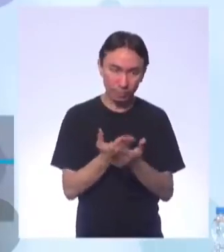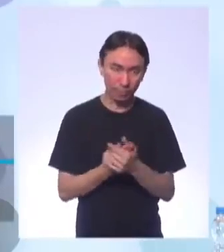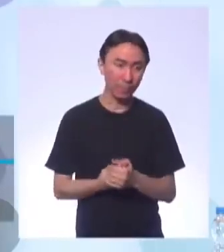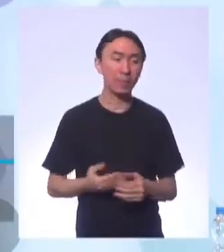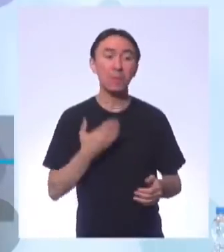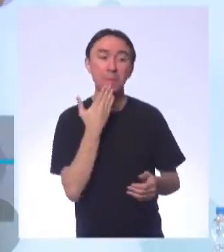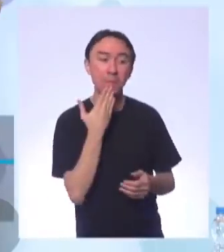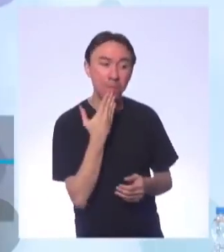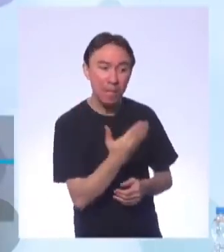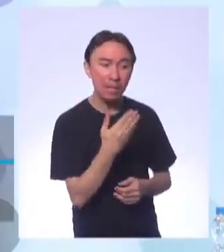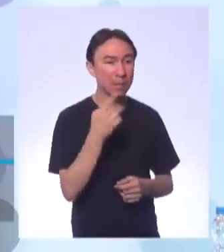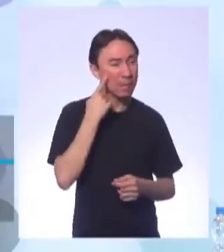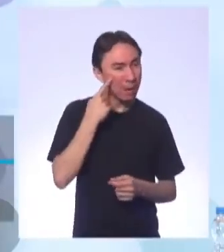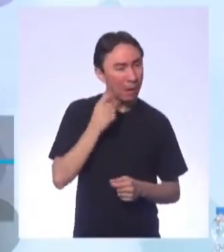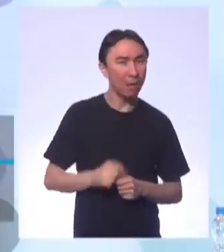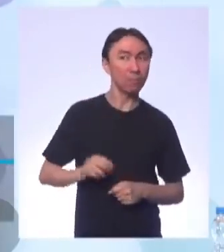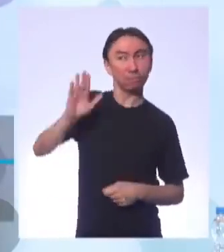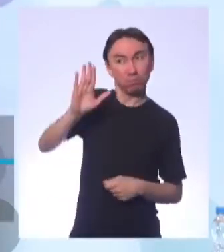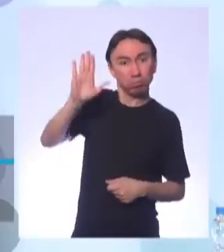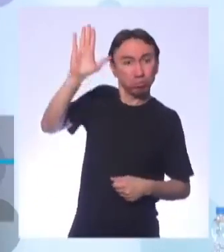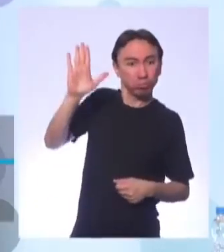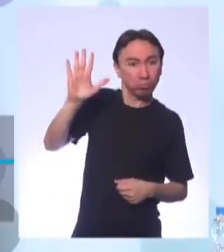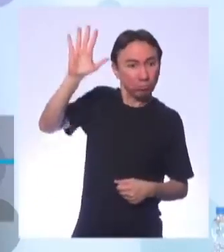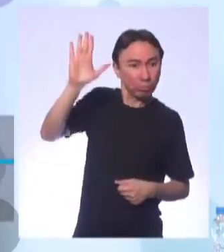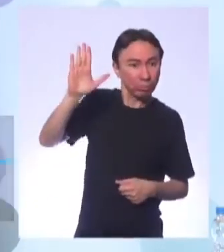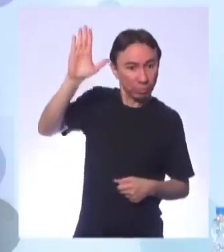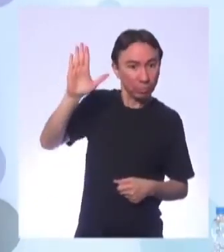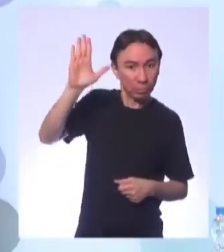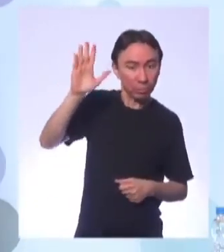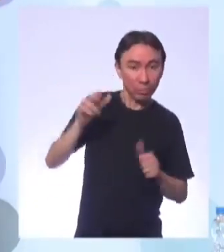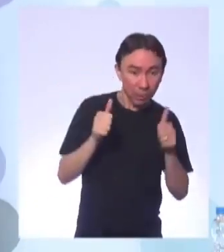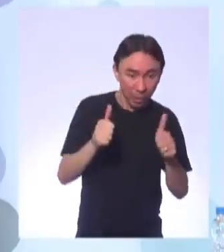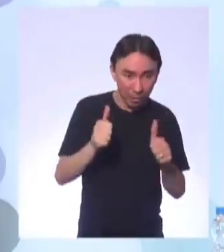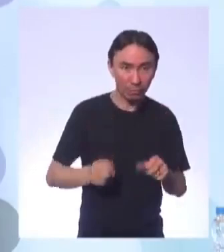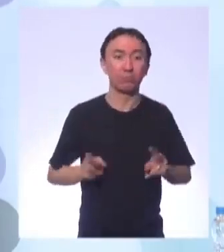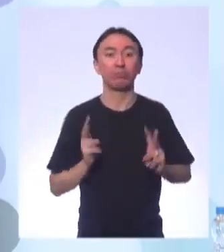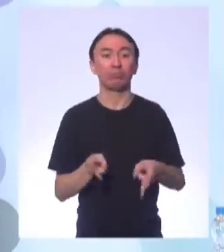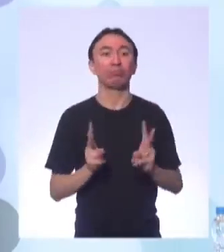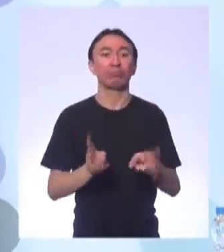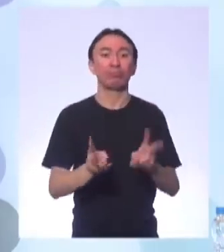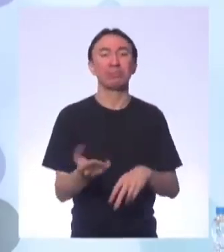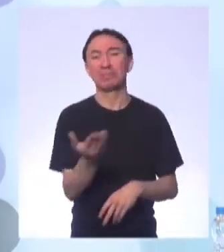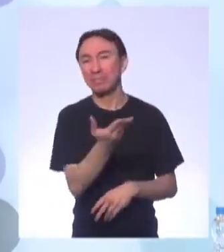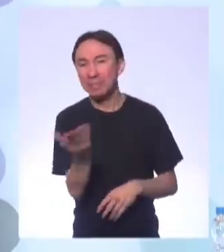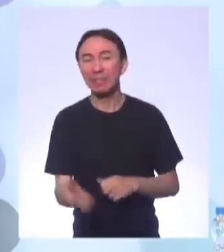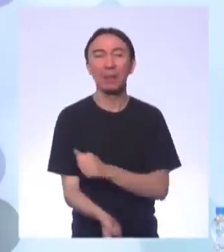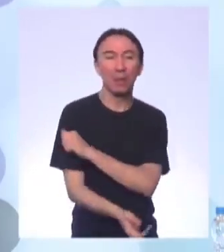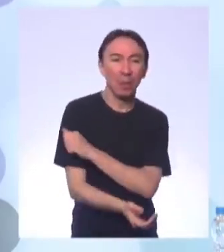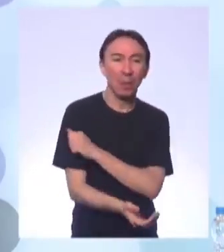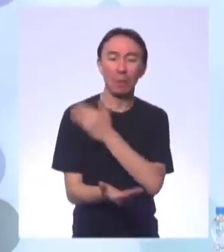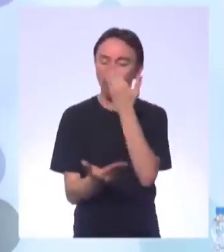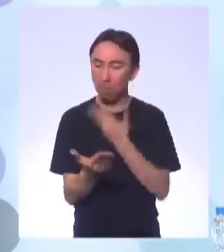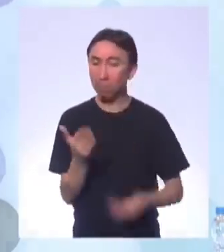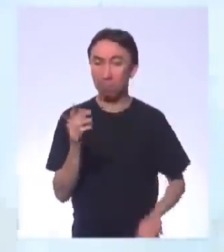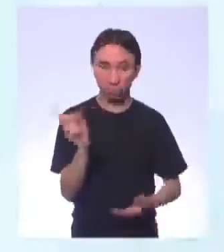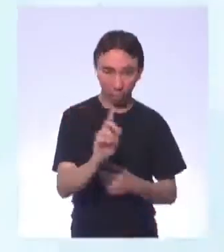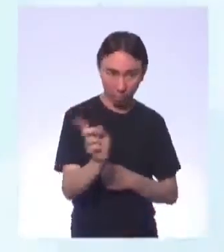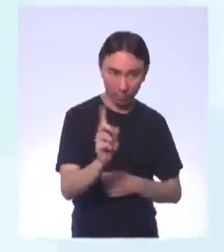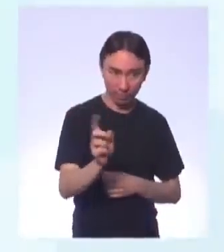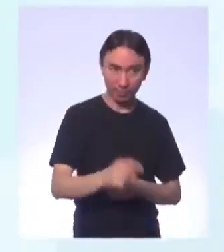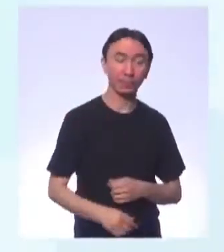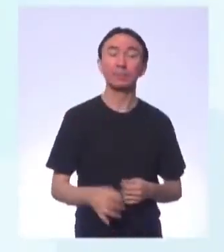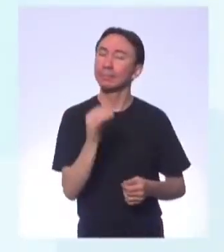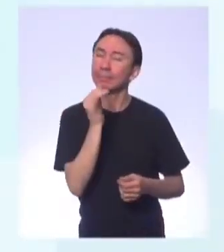para erguer a mão aí mas eu vou pedir para a direção e já arrumando isso quanto estamos seguindo com a aula aí ó dos alunos não perderem a ideia aí